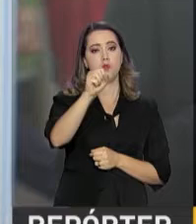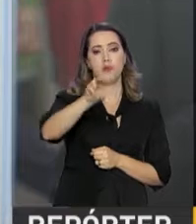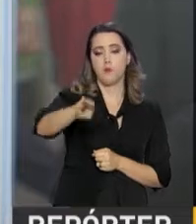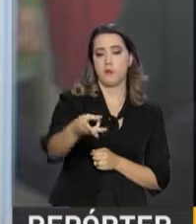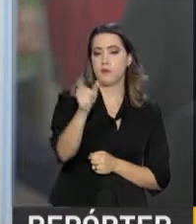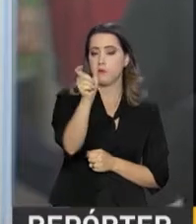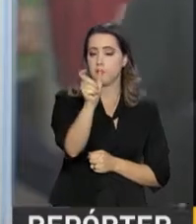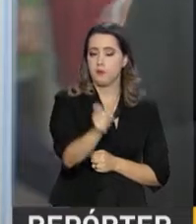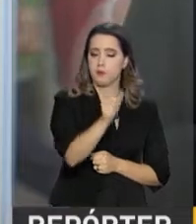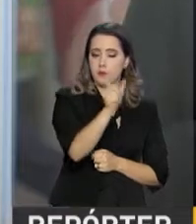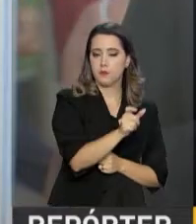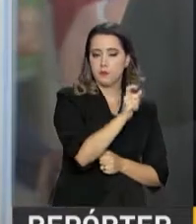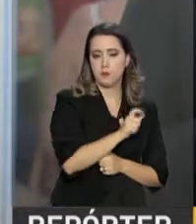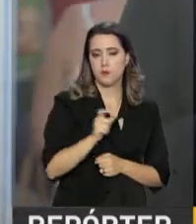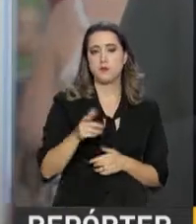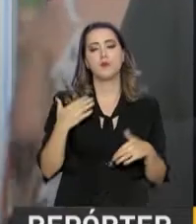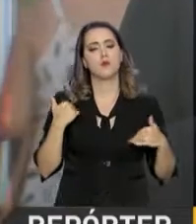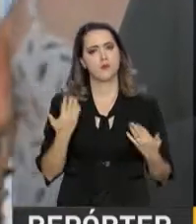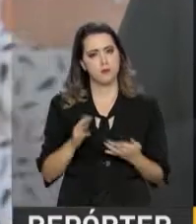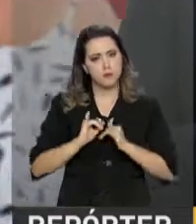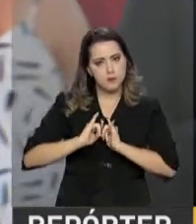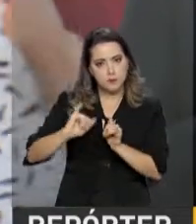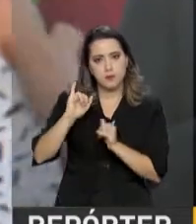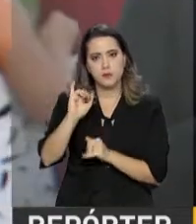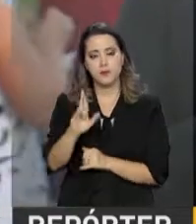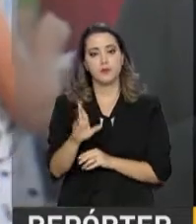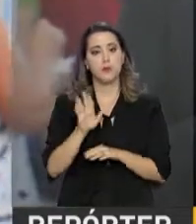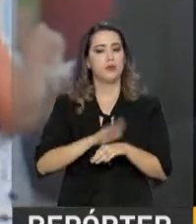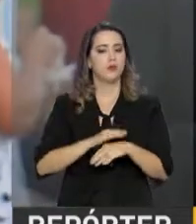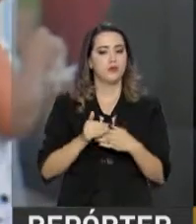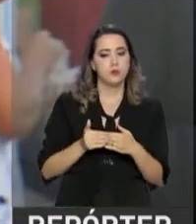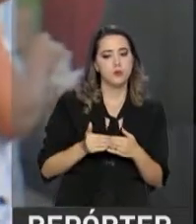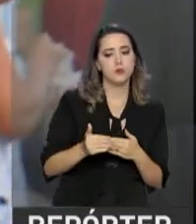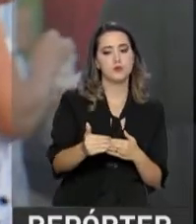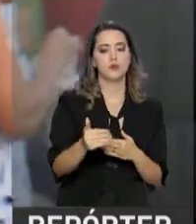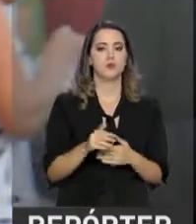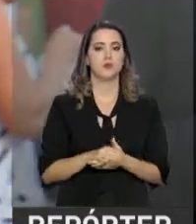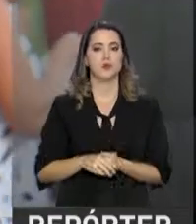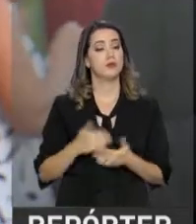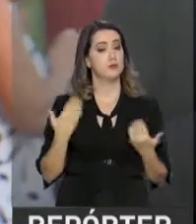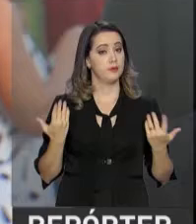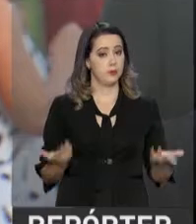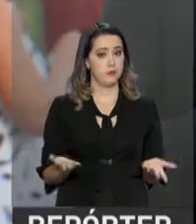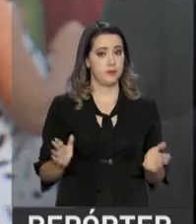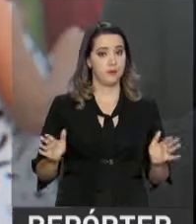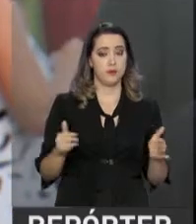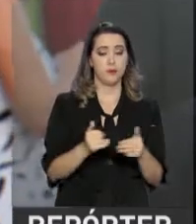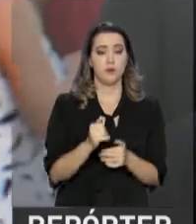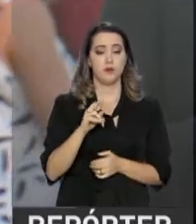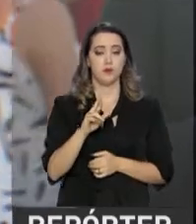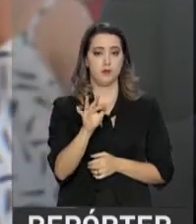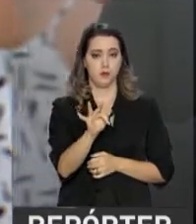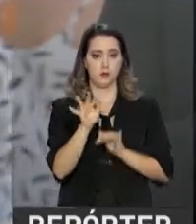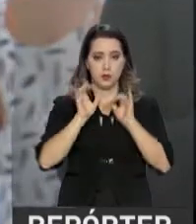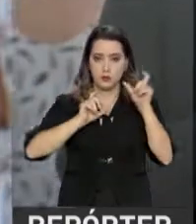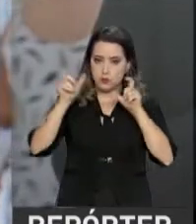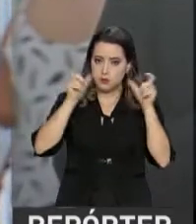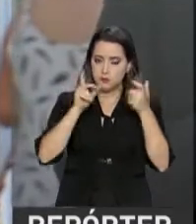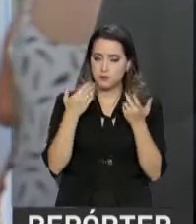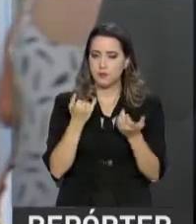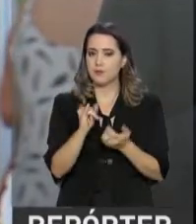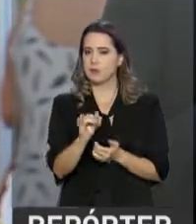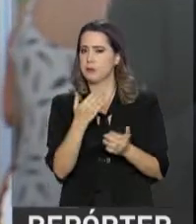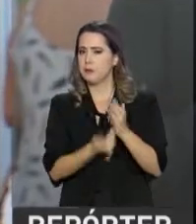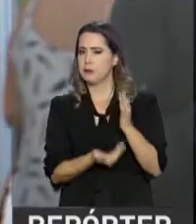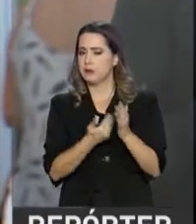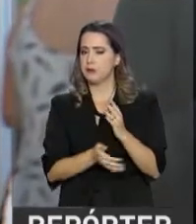milhões e 800 mil pessoas façam a entrega dentro do período estipulado e à receita federal alerta quem perder o prazo